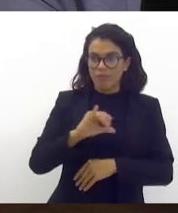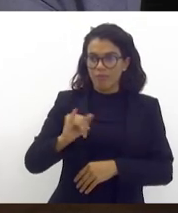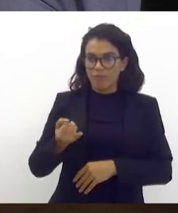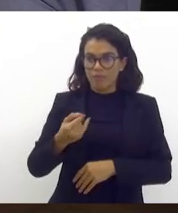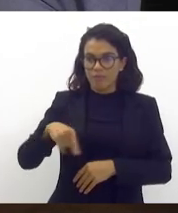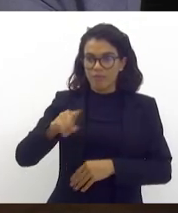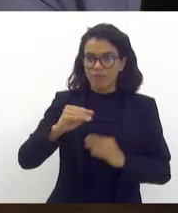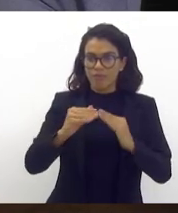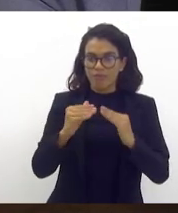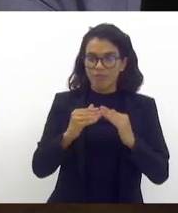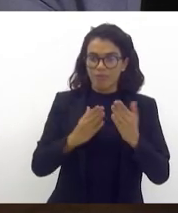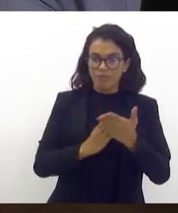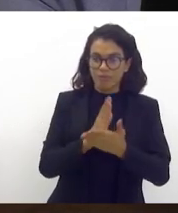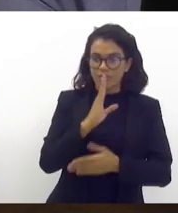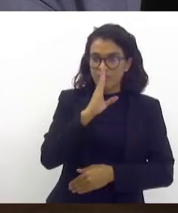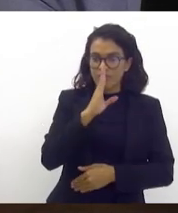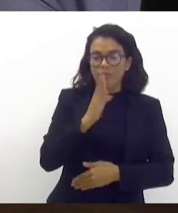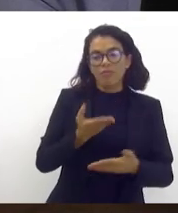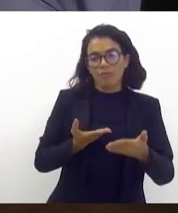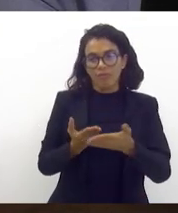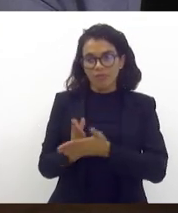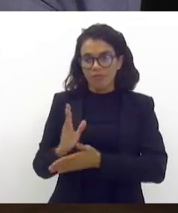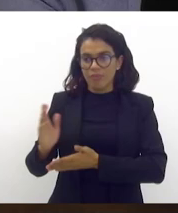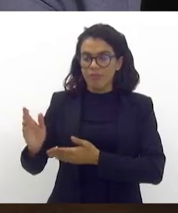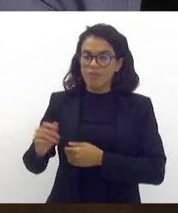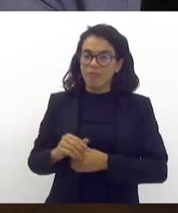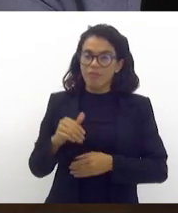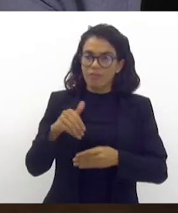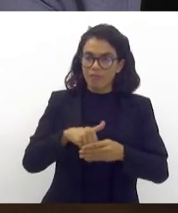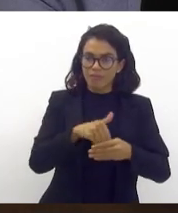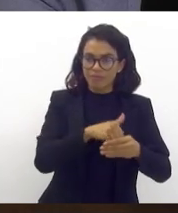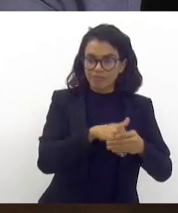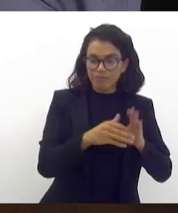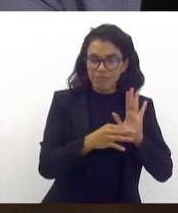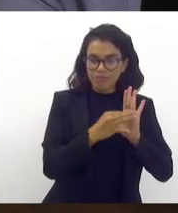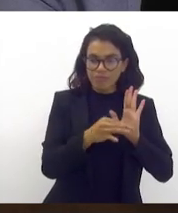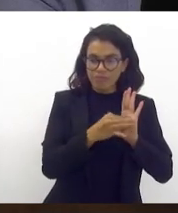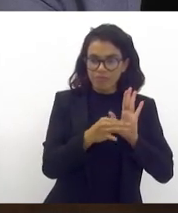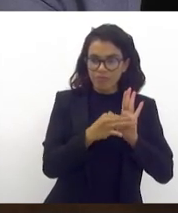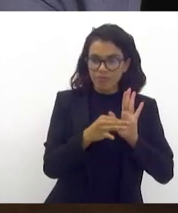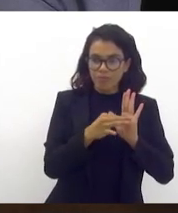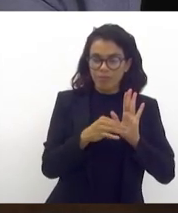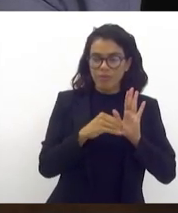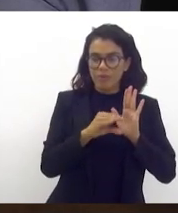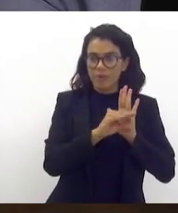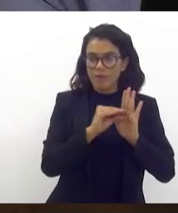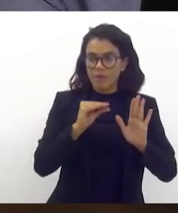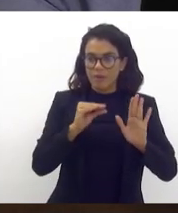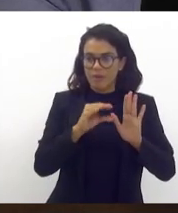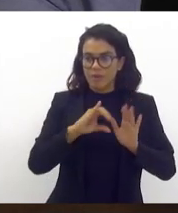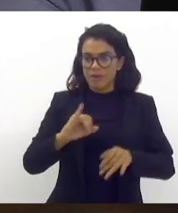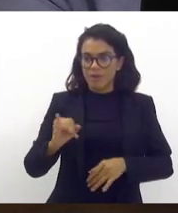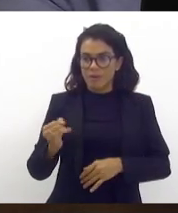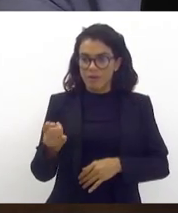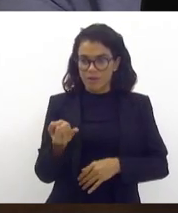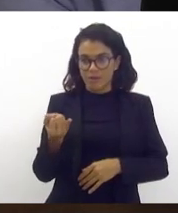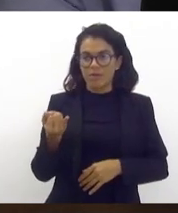que aprovam, permaneçam como estão. Aprovado. Em votação, o parecer das emendas da CCJ.